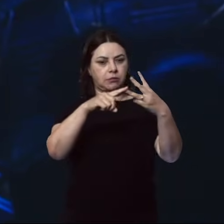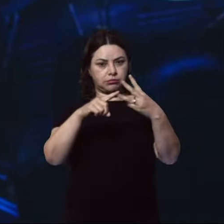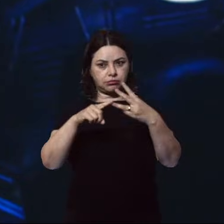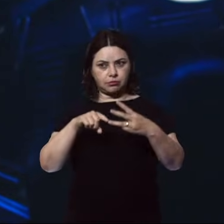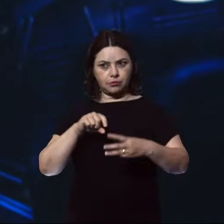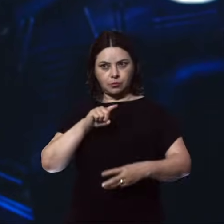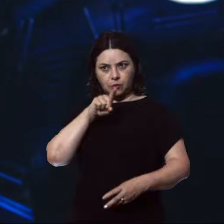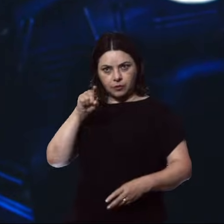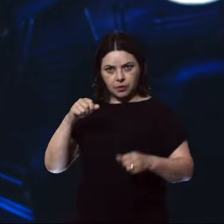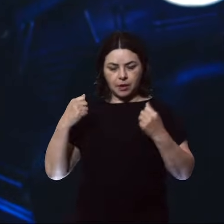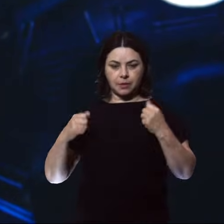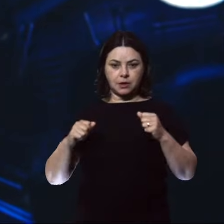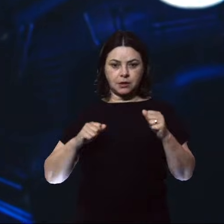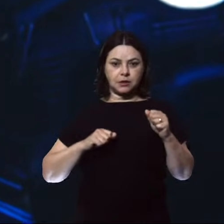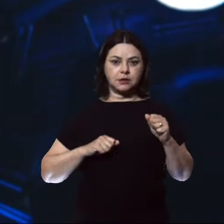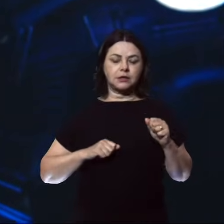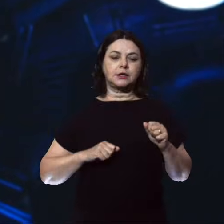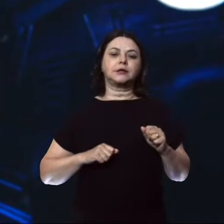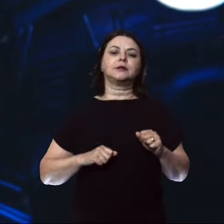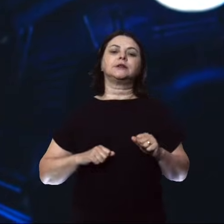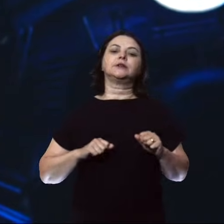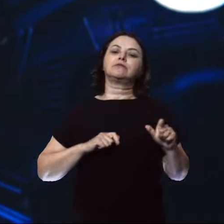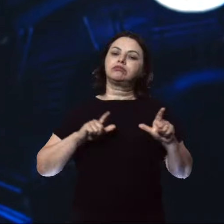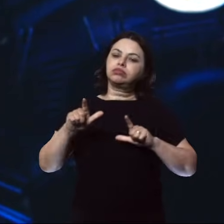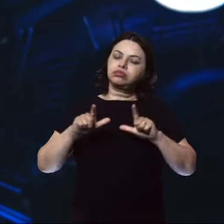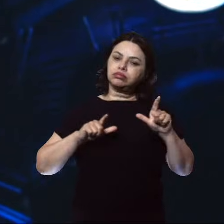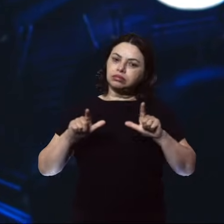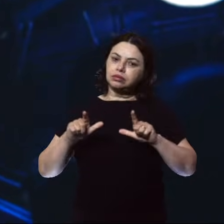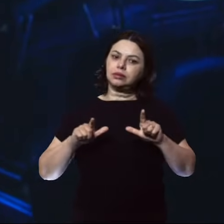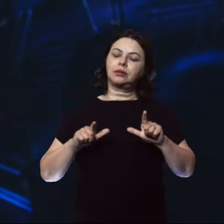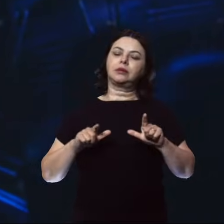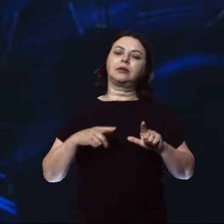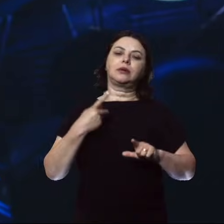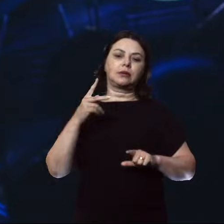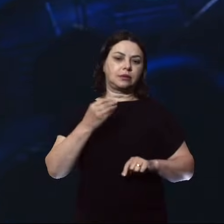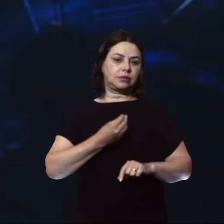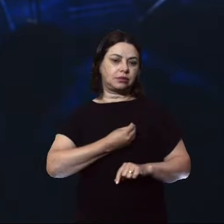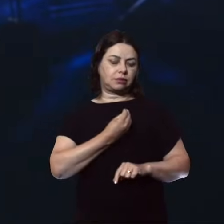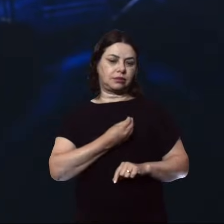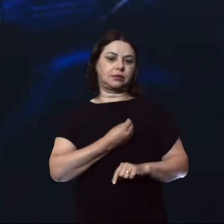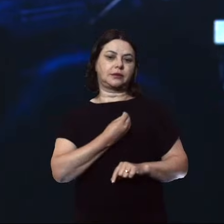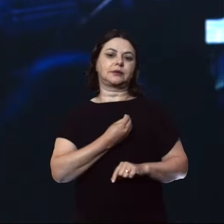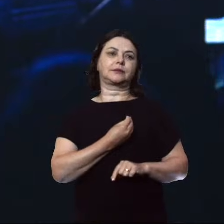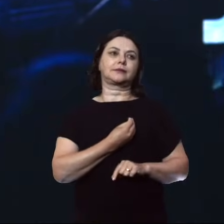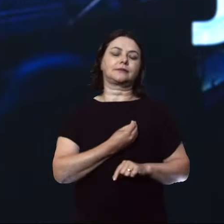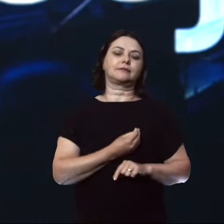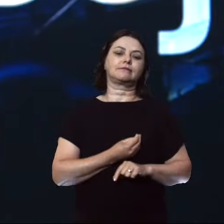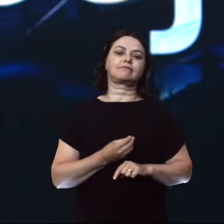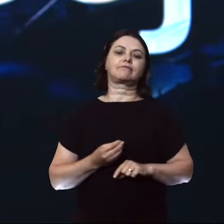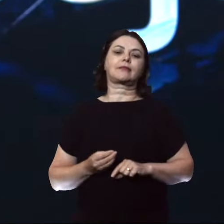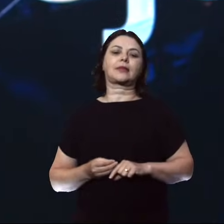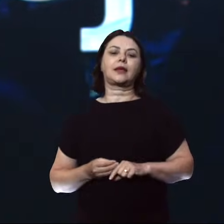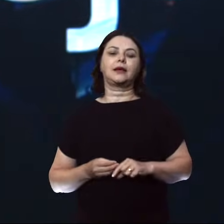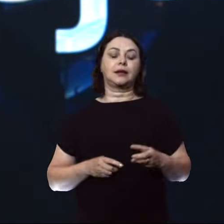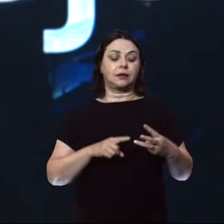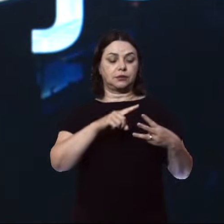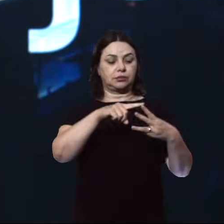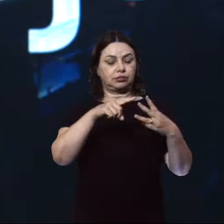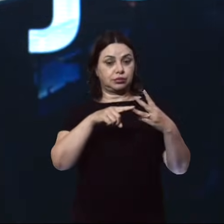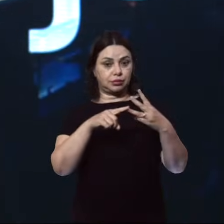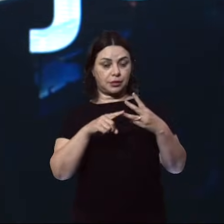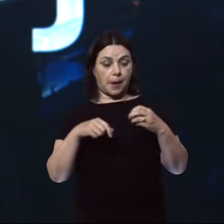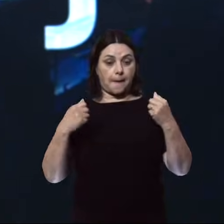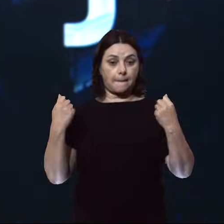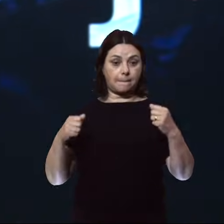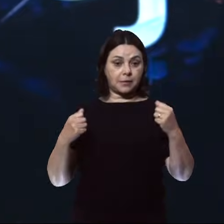trabalhar na sua vida para 2026. Se você quiser ter um ano abençoado, essas 3 palavras precisam constar